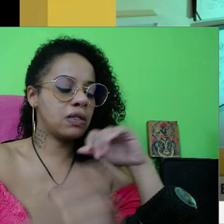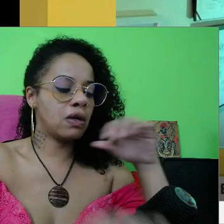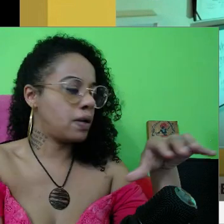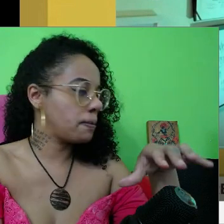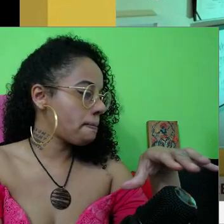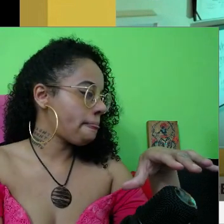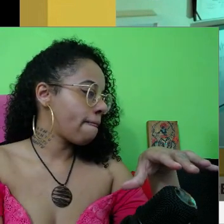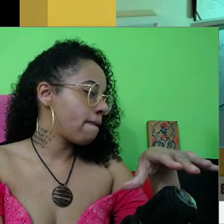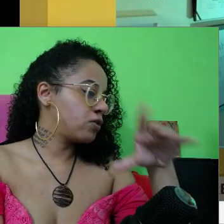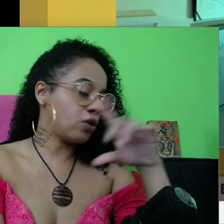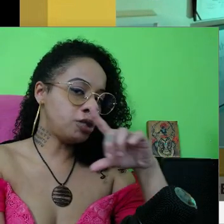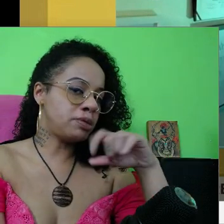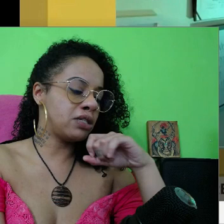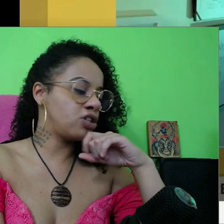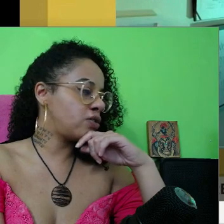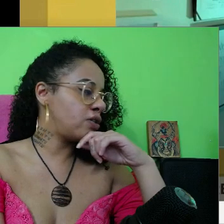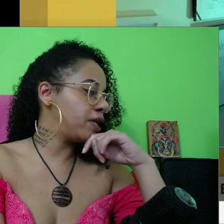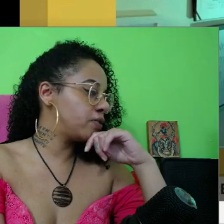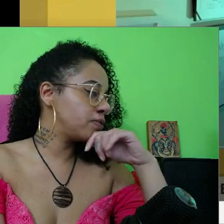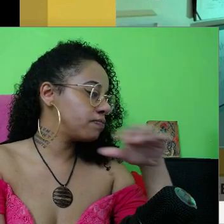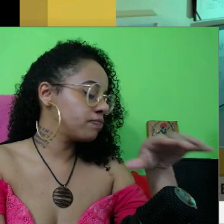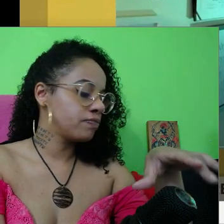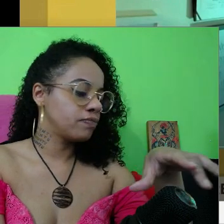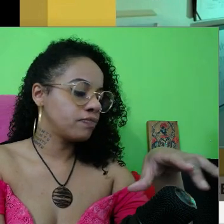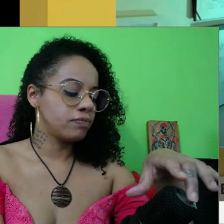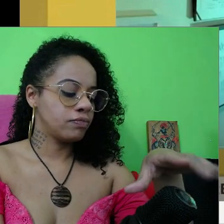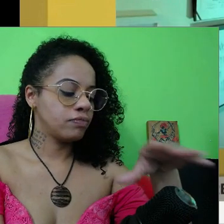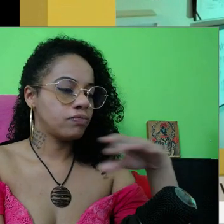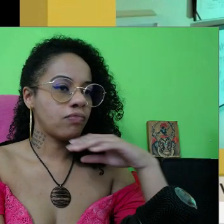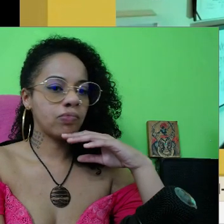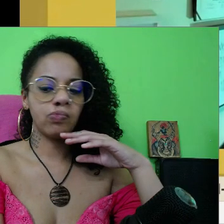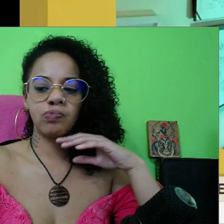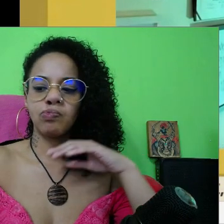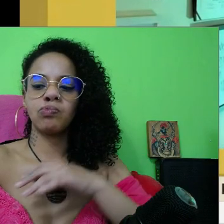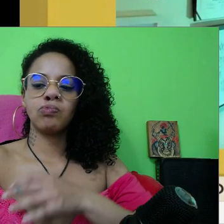Nossa Senhora todos precisam de acolhimento